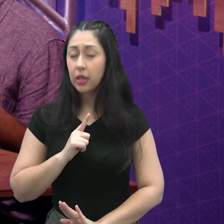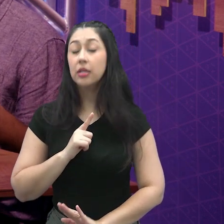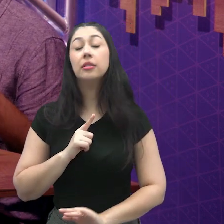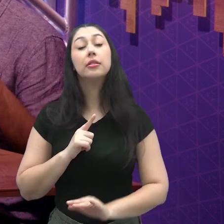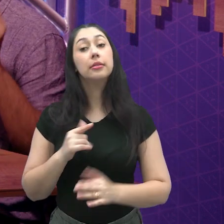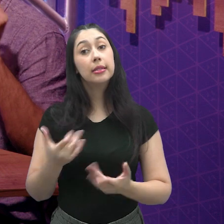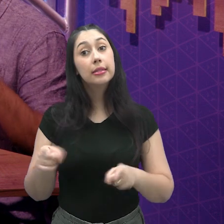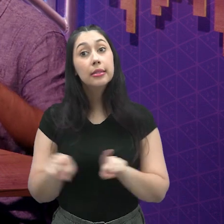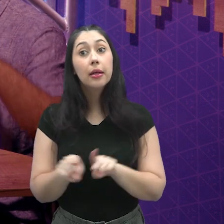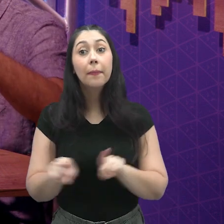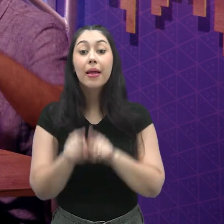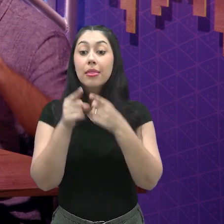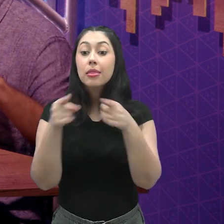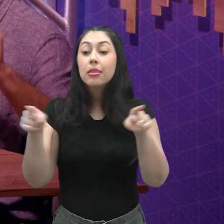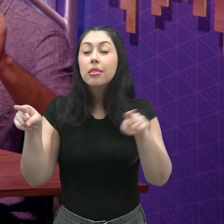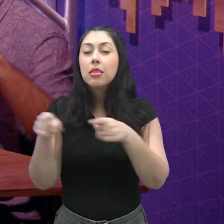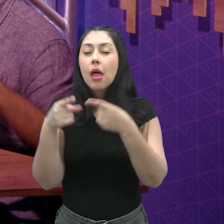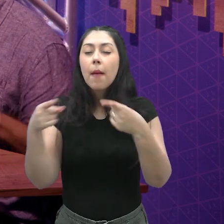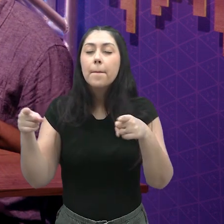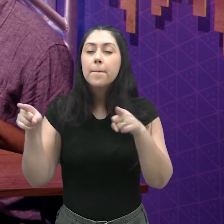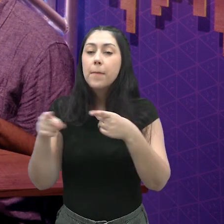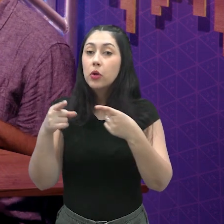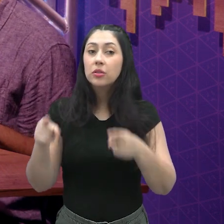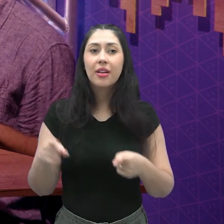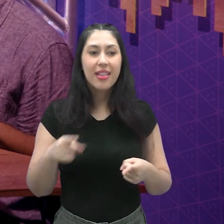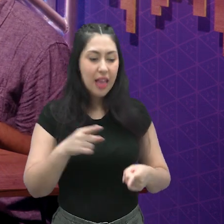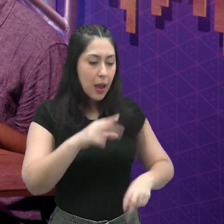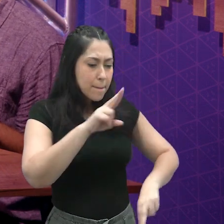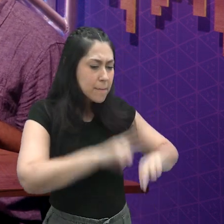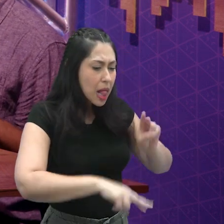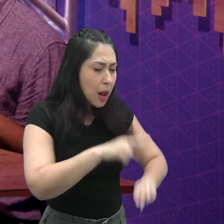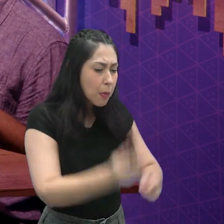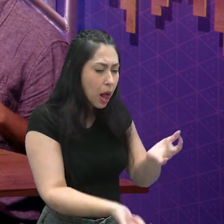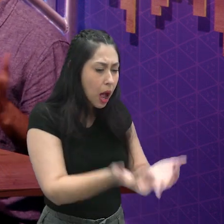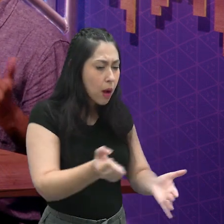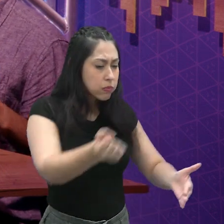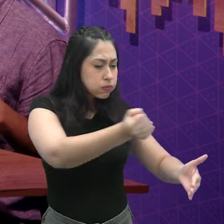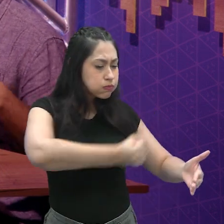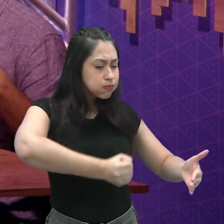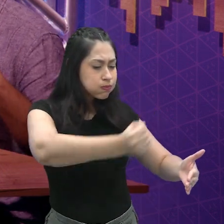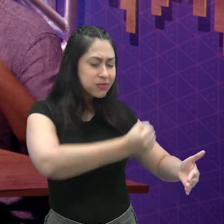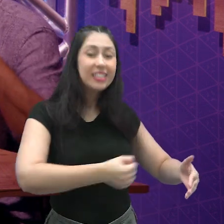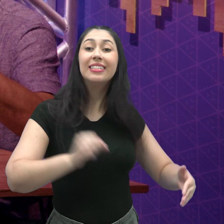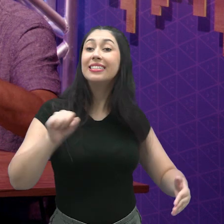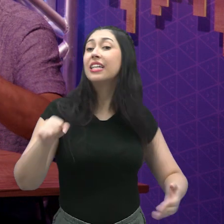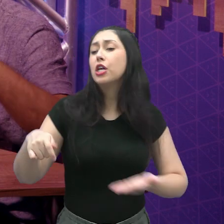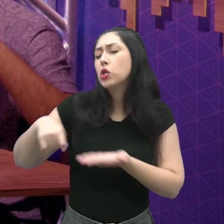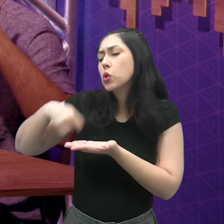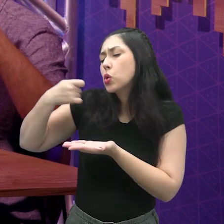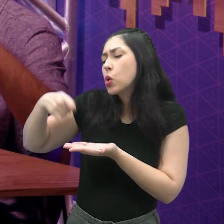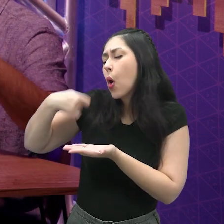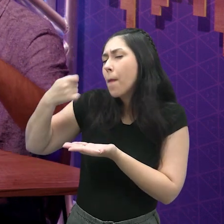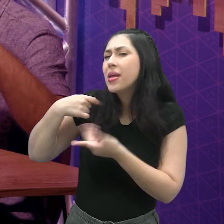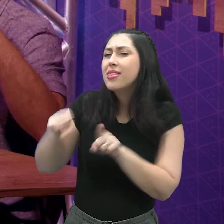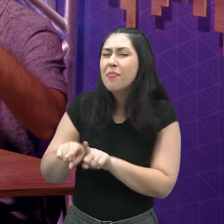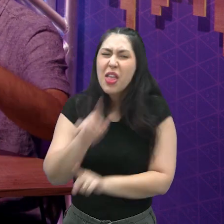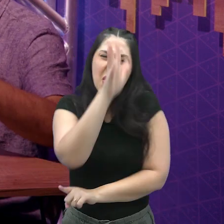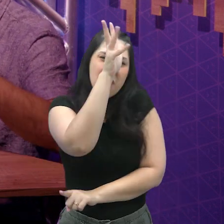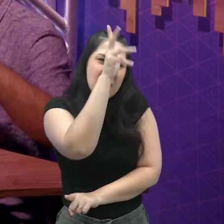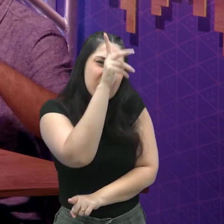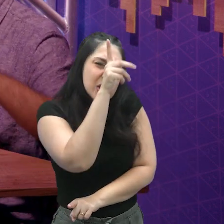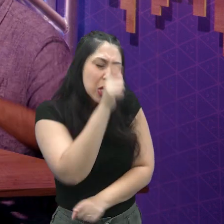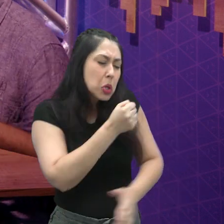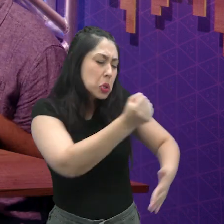com o campo, e até nas músicas locais falam disso. Fogão de lenha. Ou comidas típicas, trato